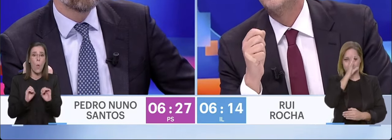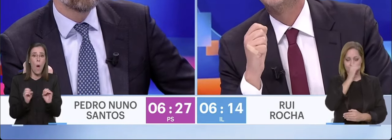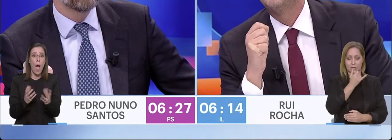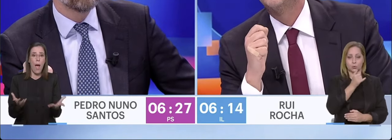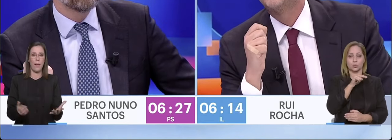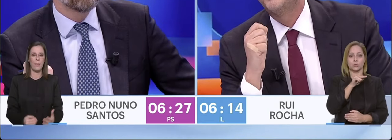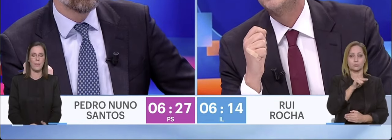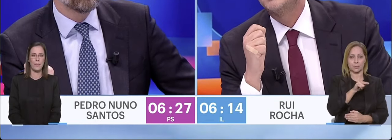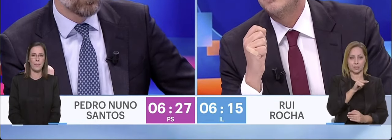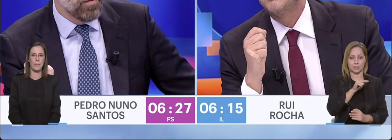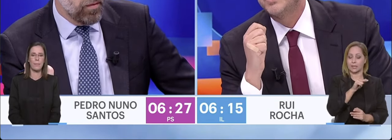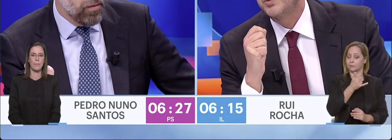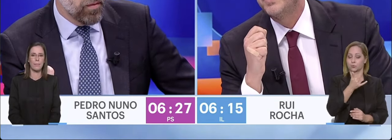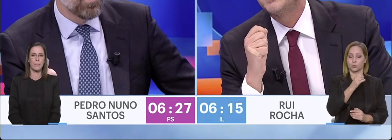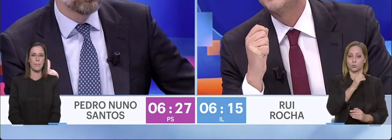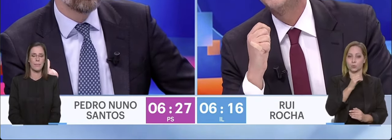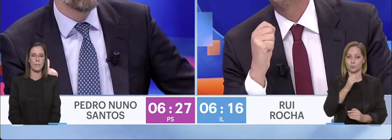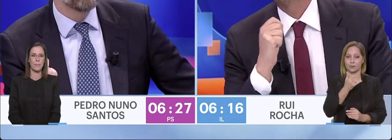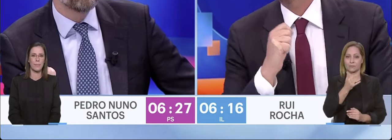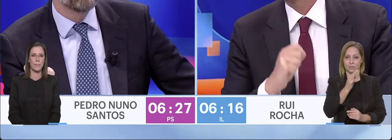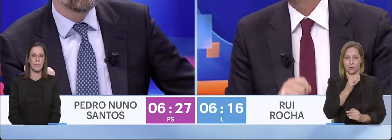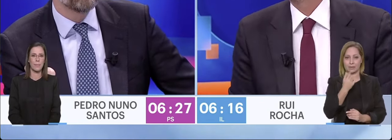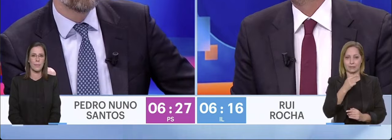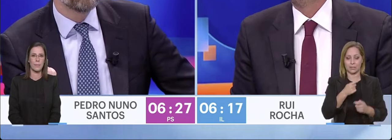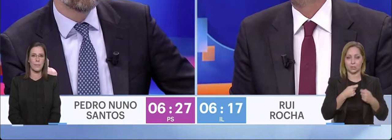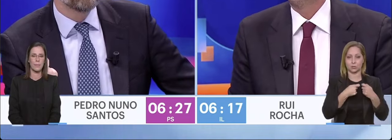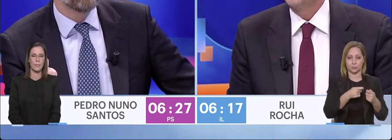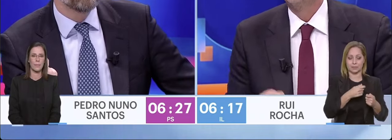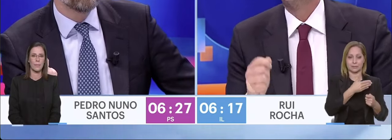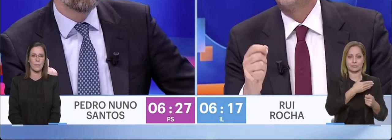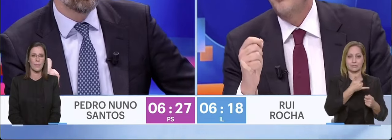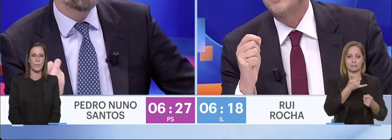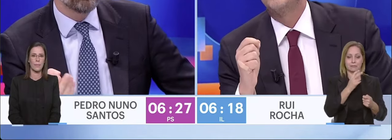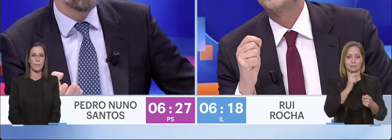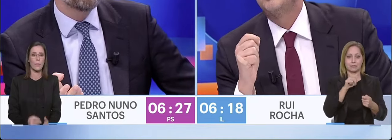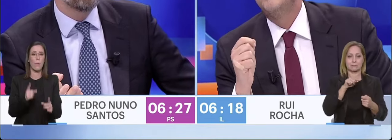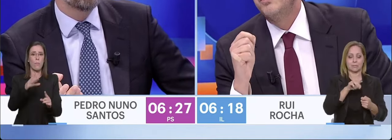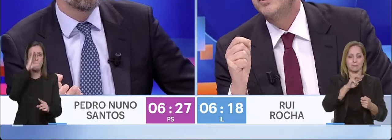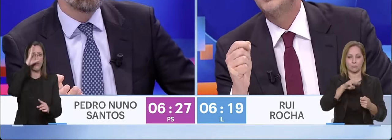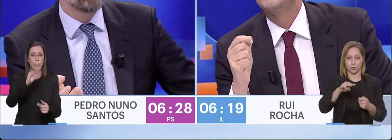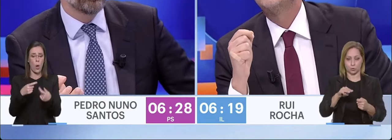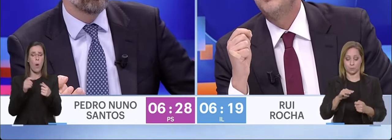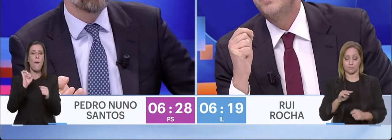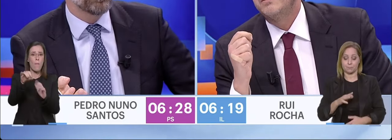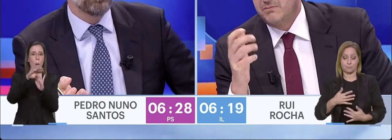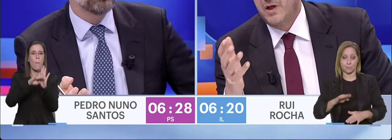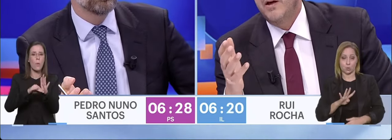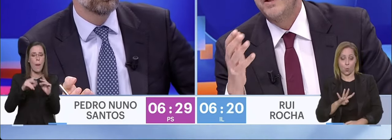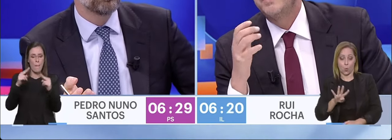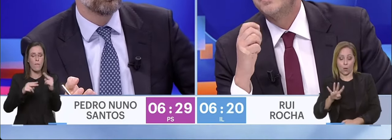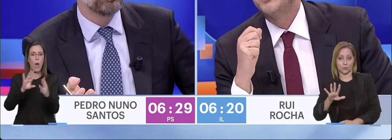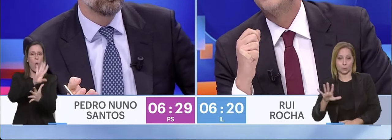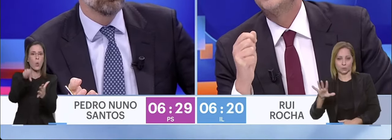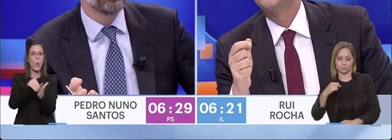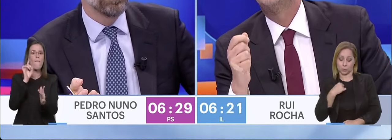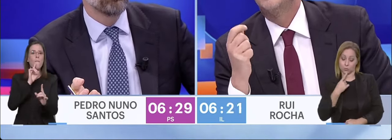PED Santos tem uma despesa uma despesa de 123000 milhões ou 5 milhões acabei de dizer Pedro Santos